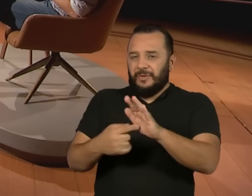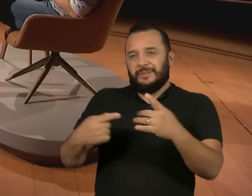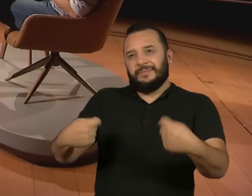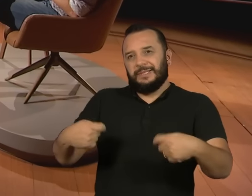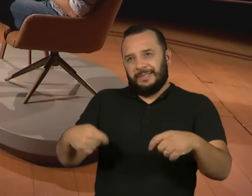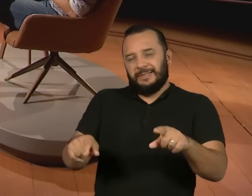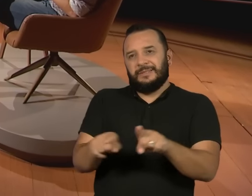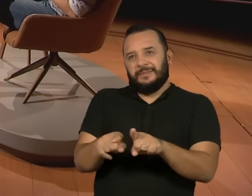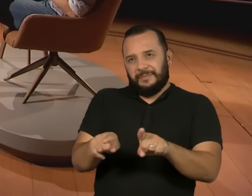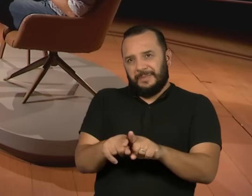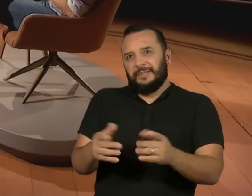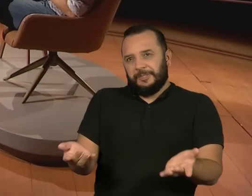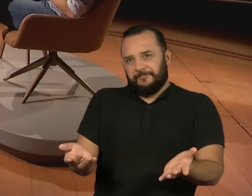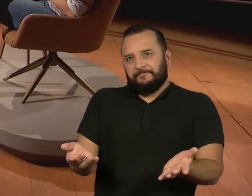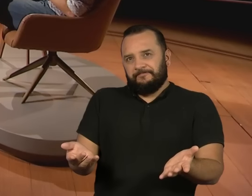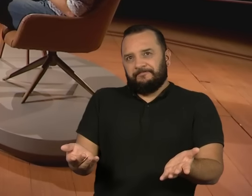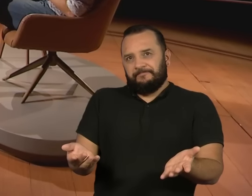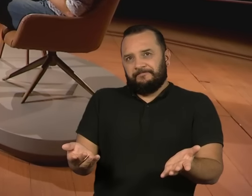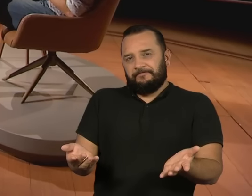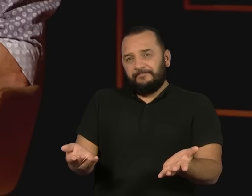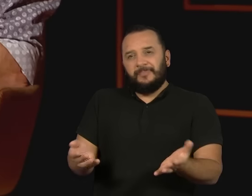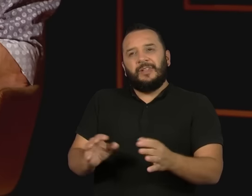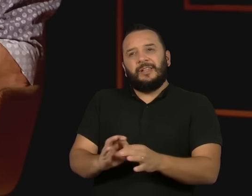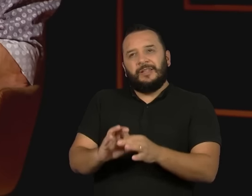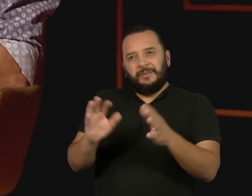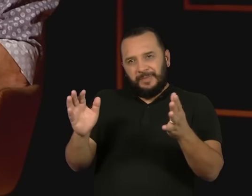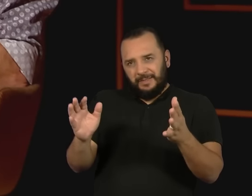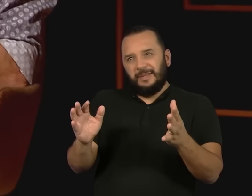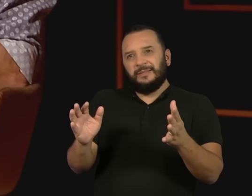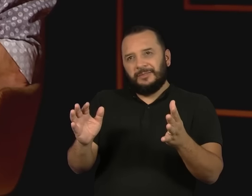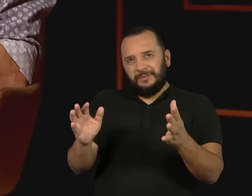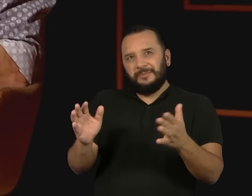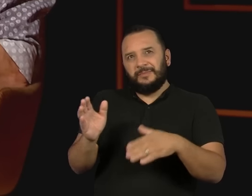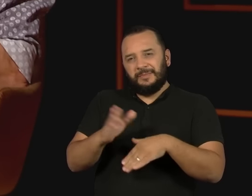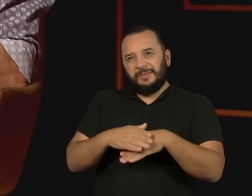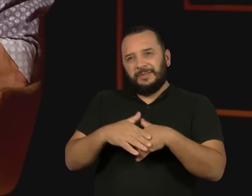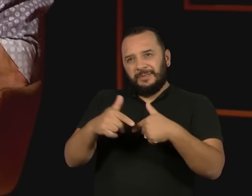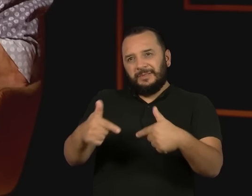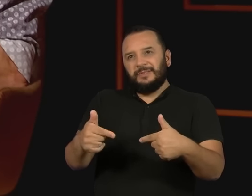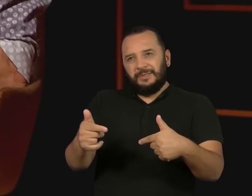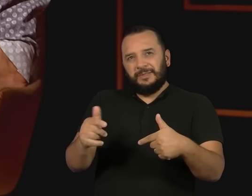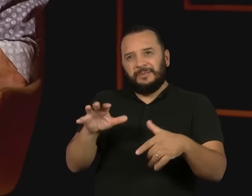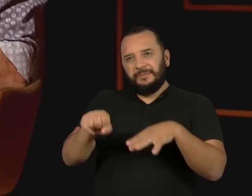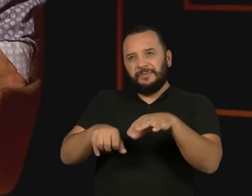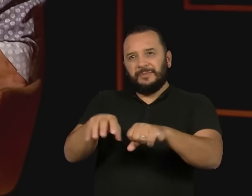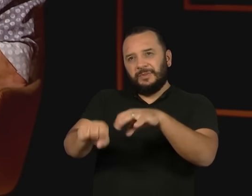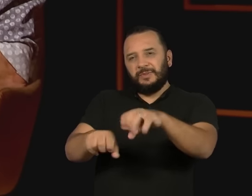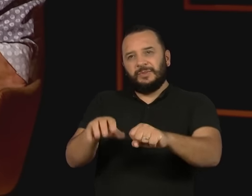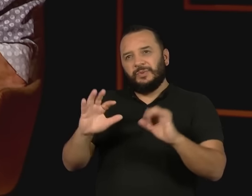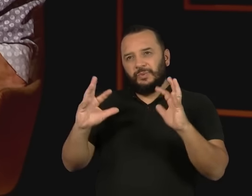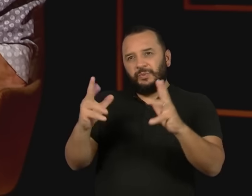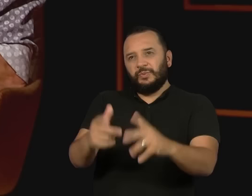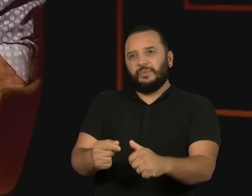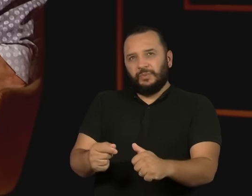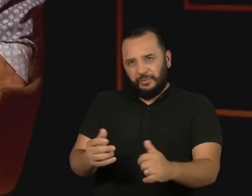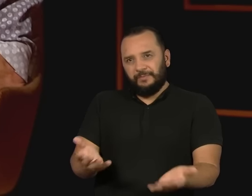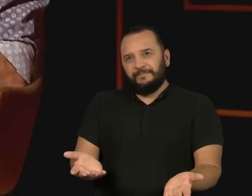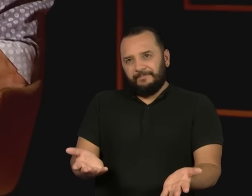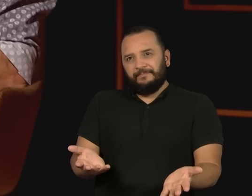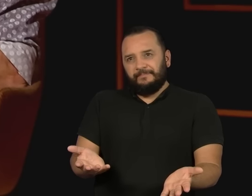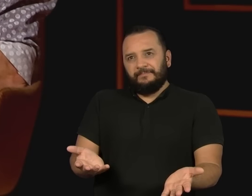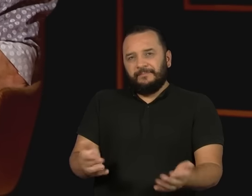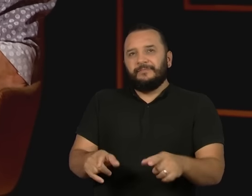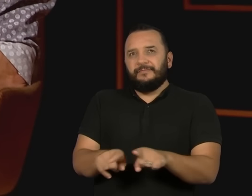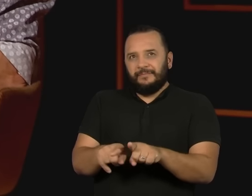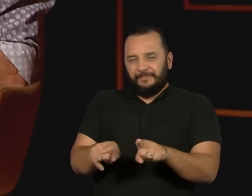ser alimentado né? A liberdade de eu poder fazer absolutamente tudo no palco.